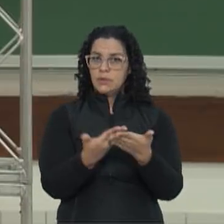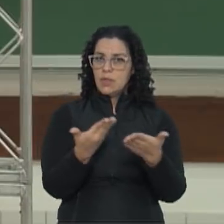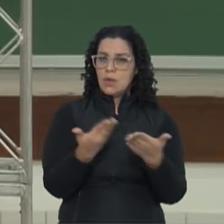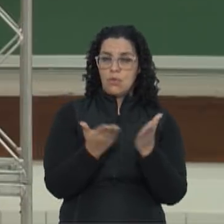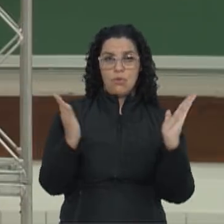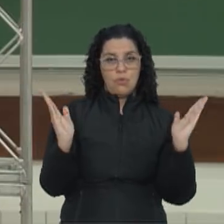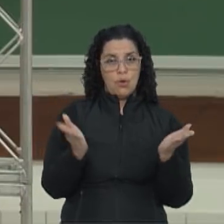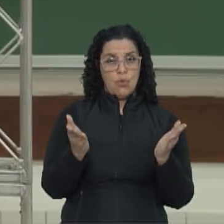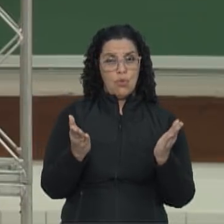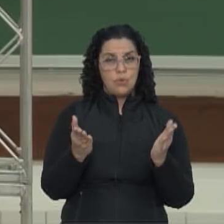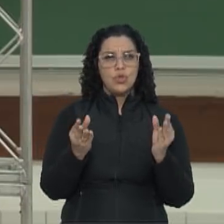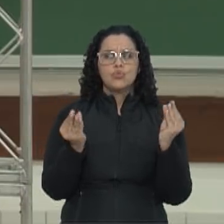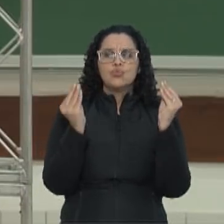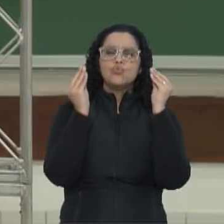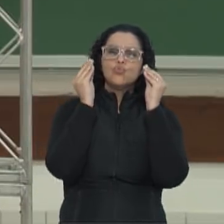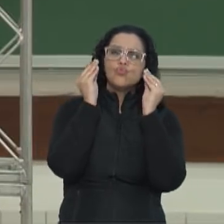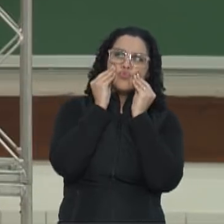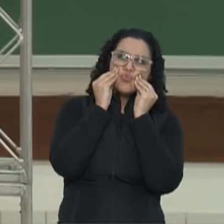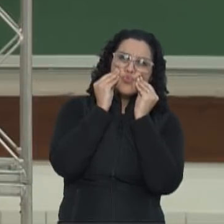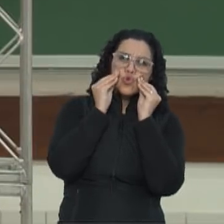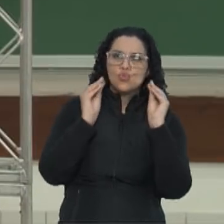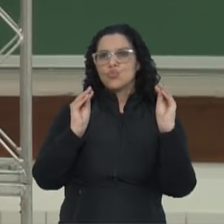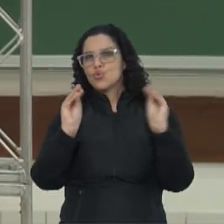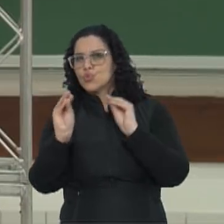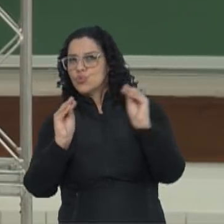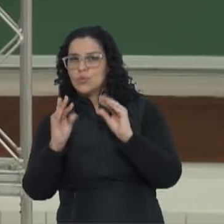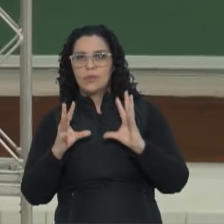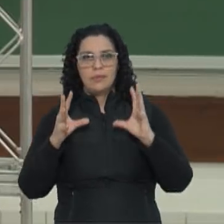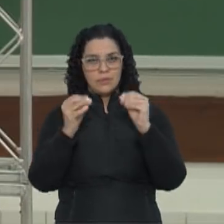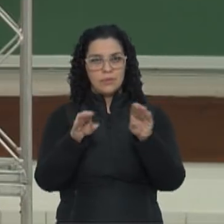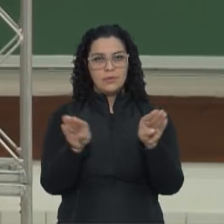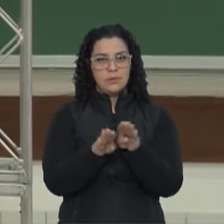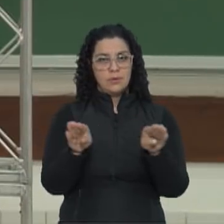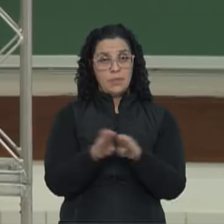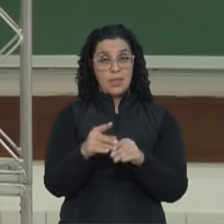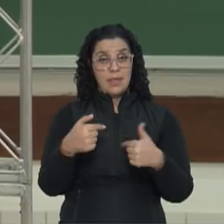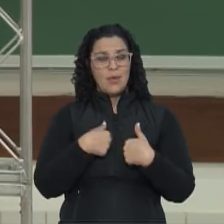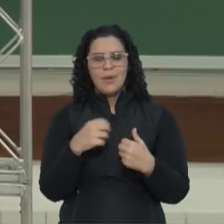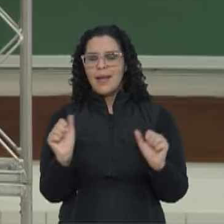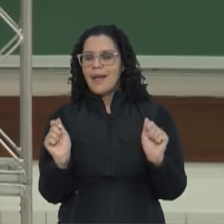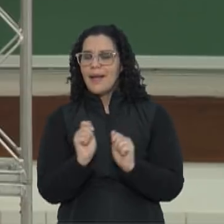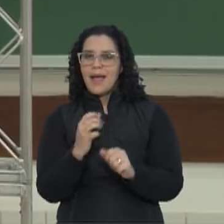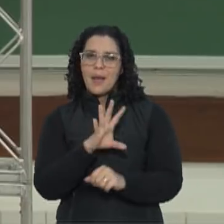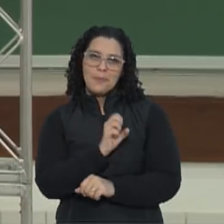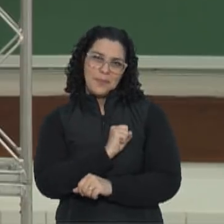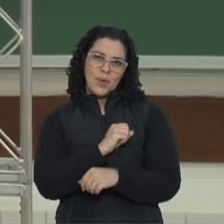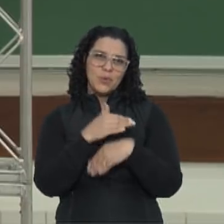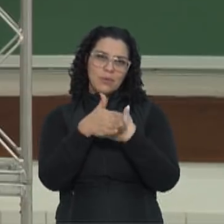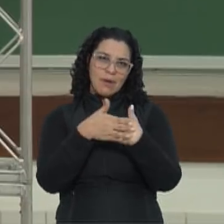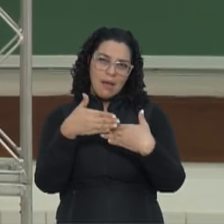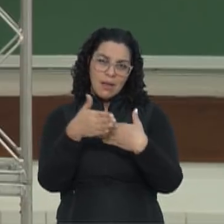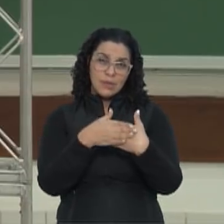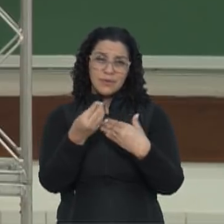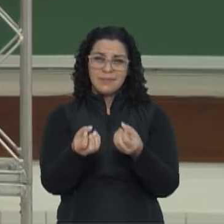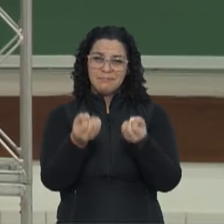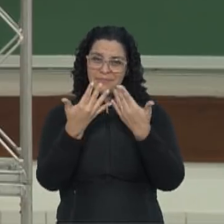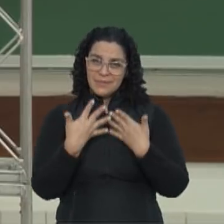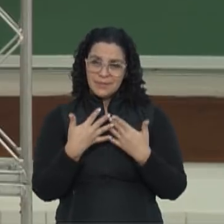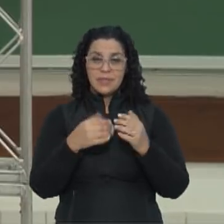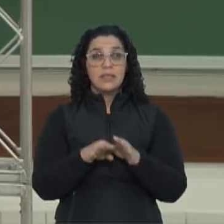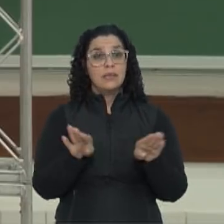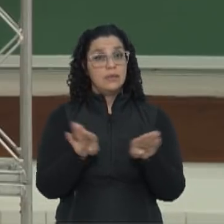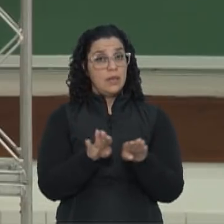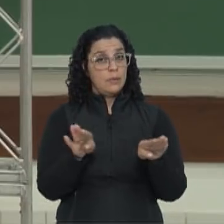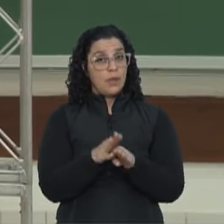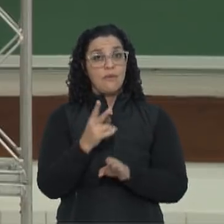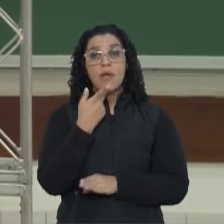hoje. Eu quero deixar um beijo bem grande para todos vocês, dizer que eu estou amando o carinho que eu estou recebendo de vocês e